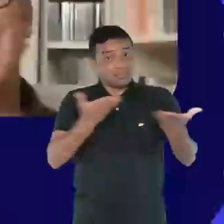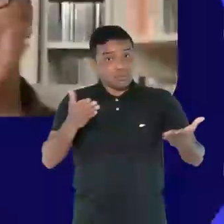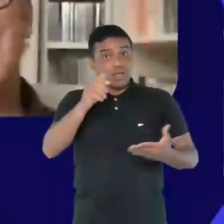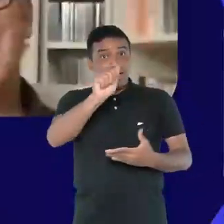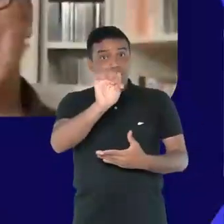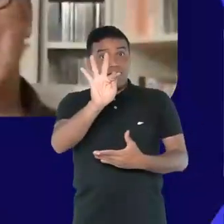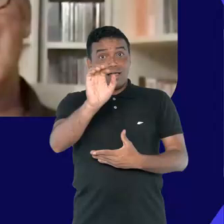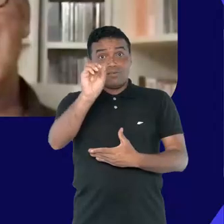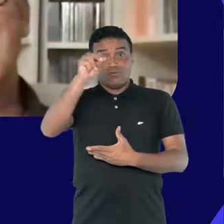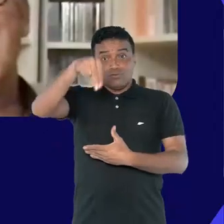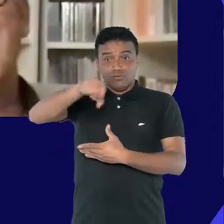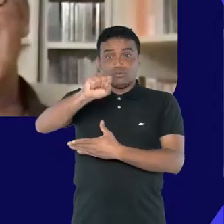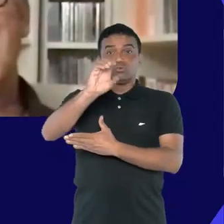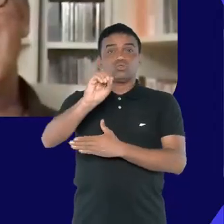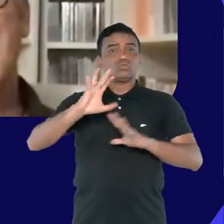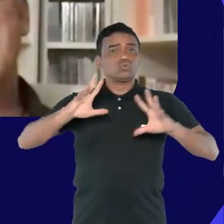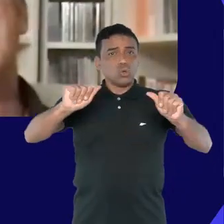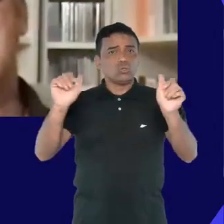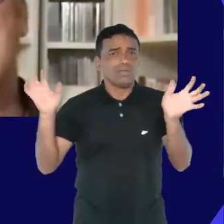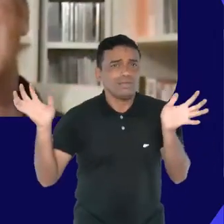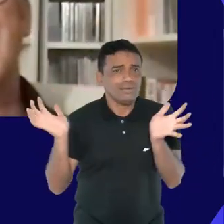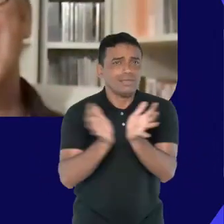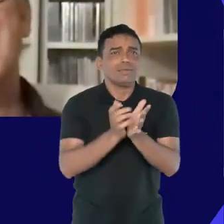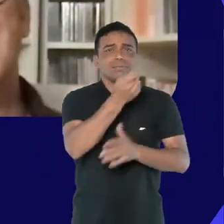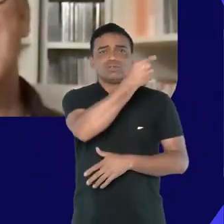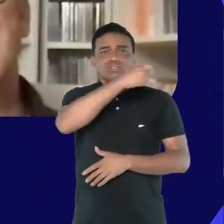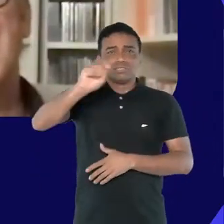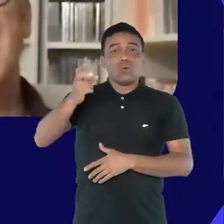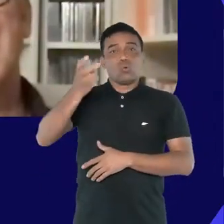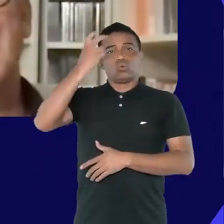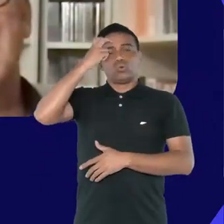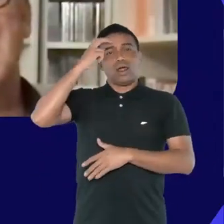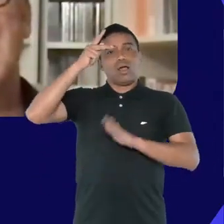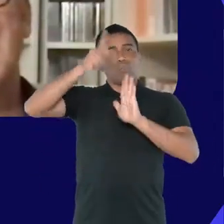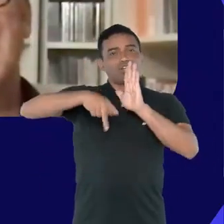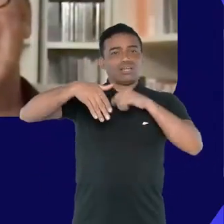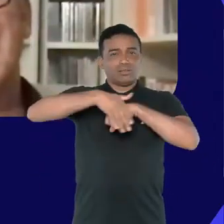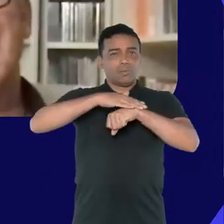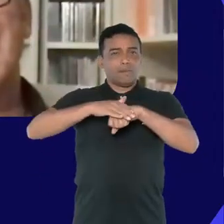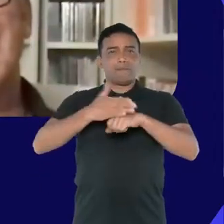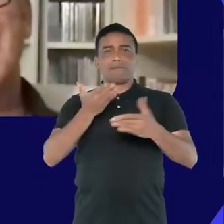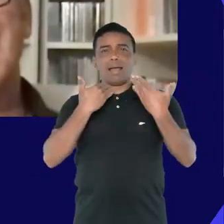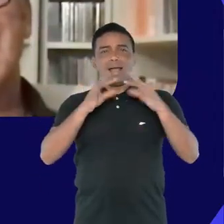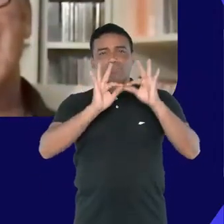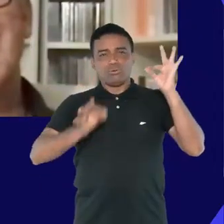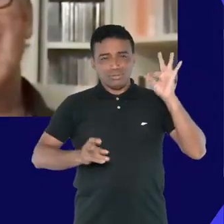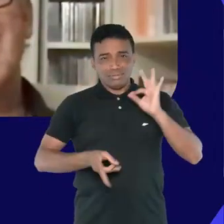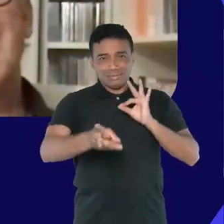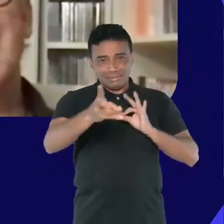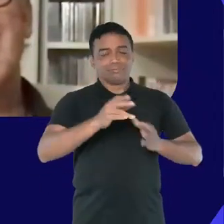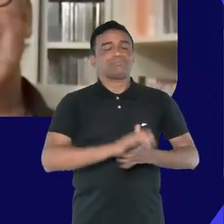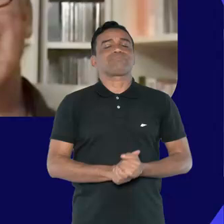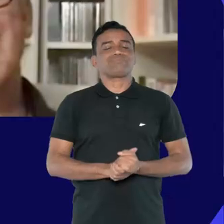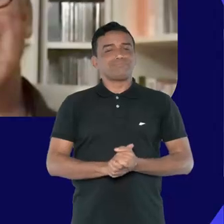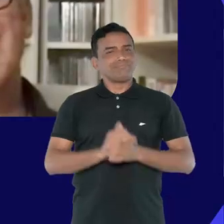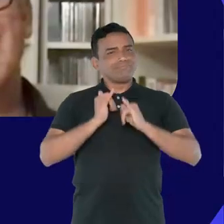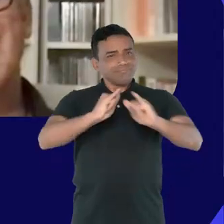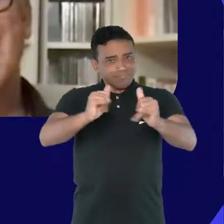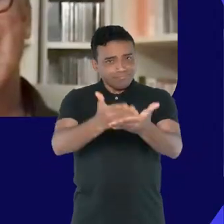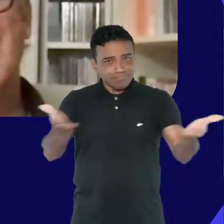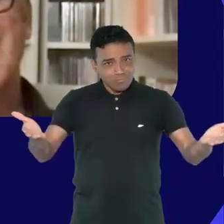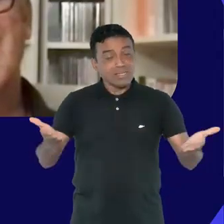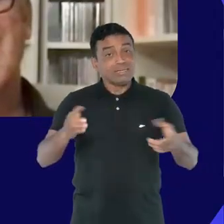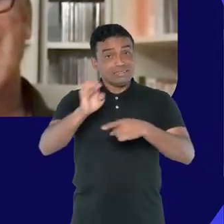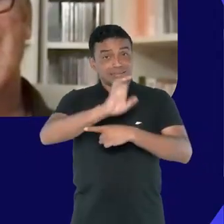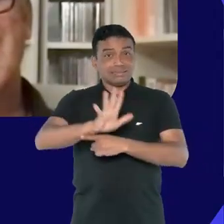vez um abraço do Afonso, de toda a equipe, né, da Associação Cultural Sempre um Papo. E dizer para você